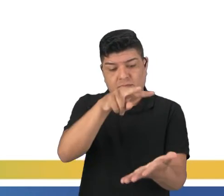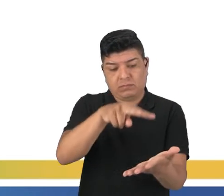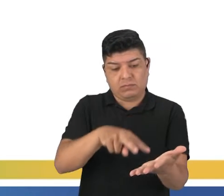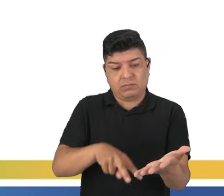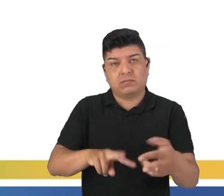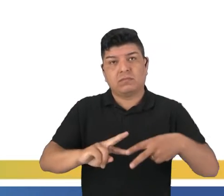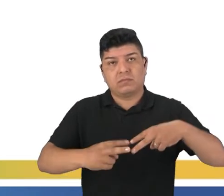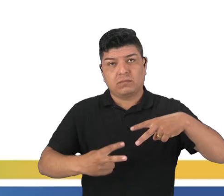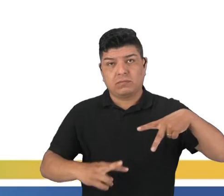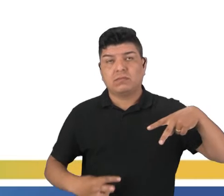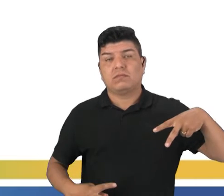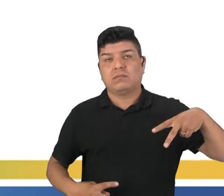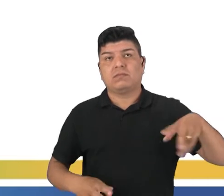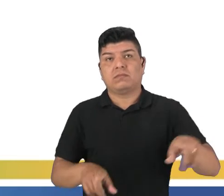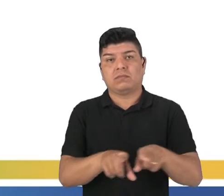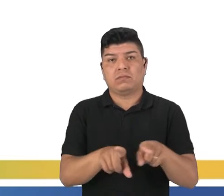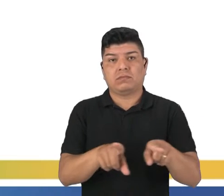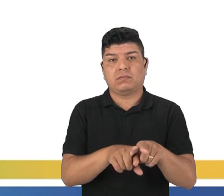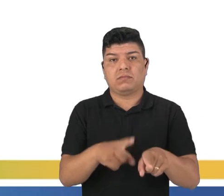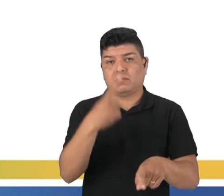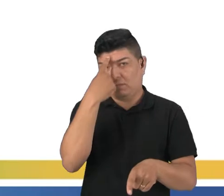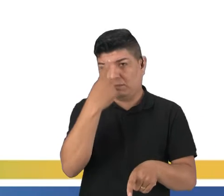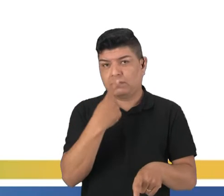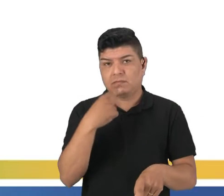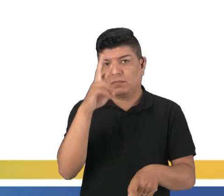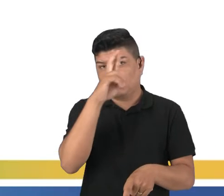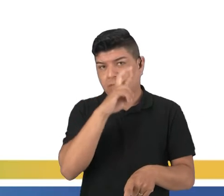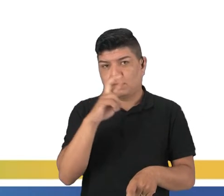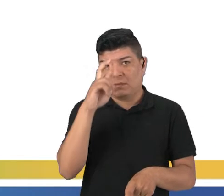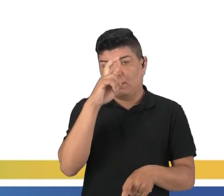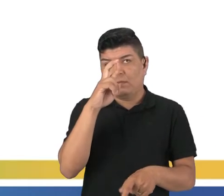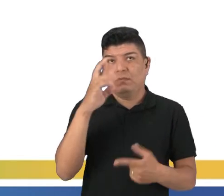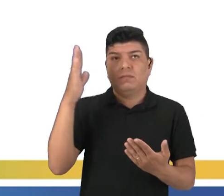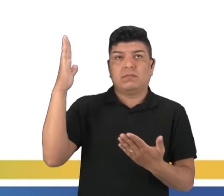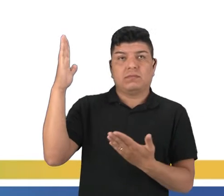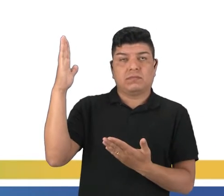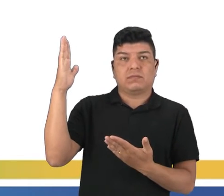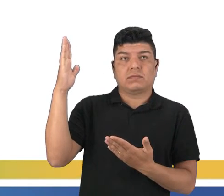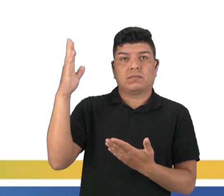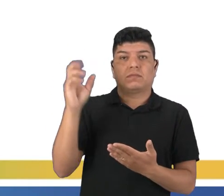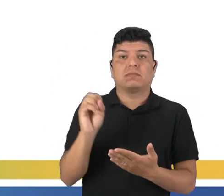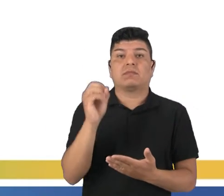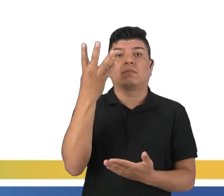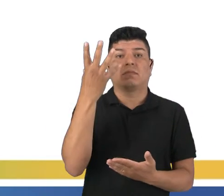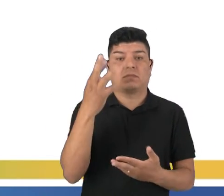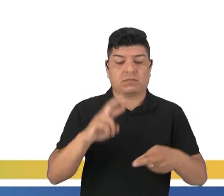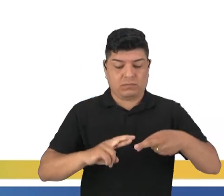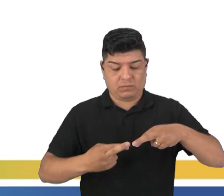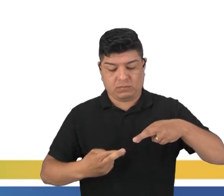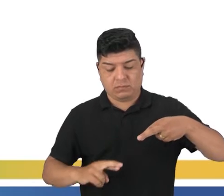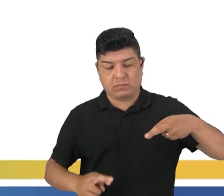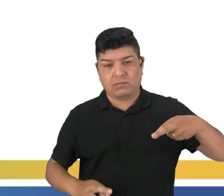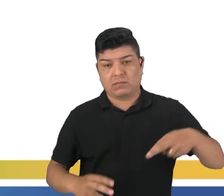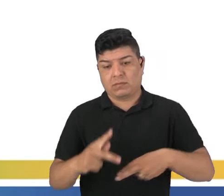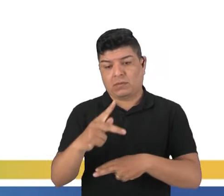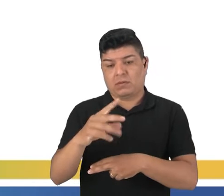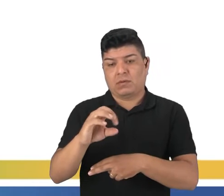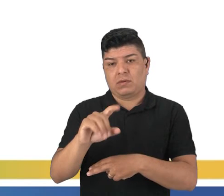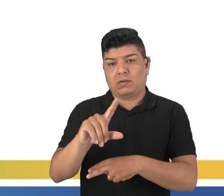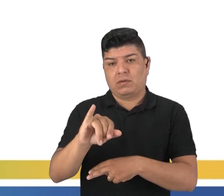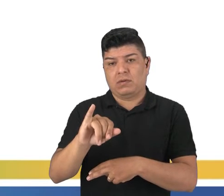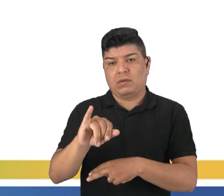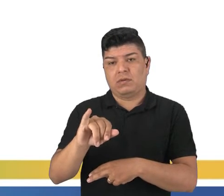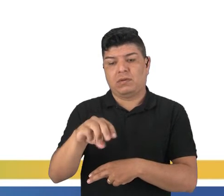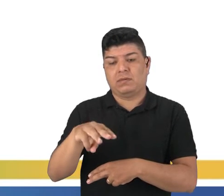leitura desse DNA. Como vocês podem observar, ocorre o RNA polimerase, ele